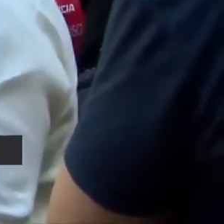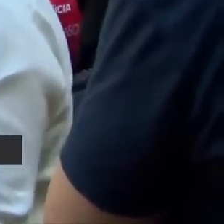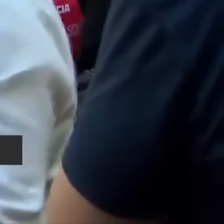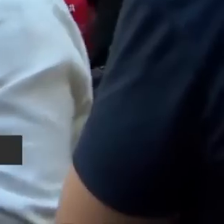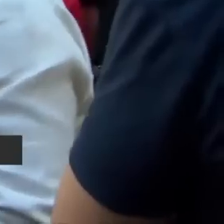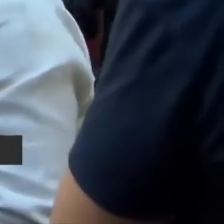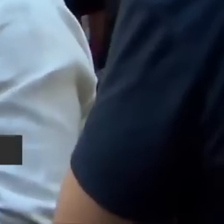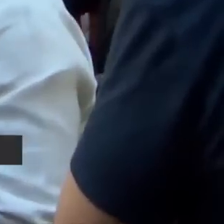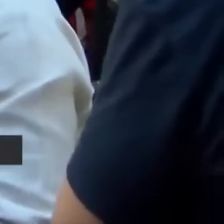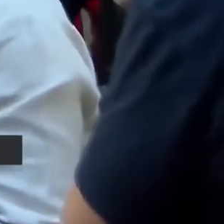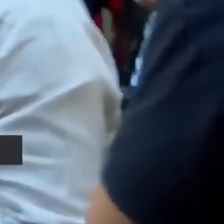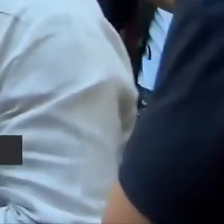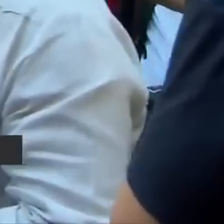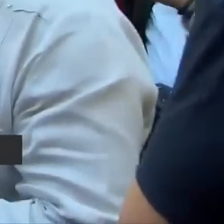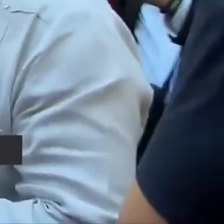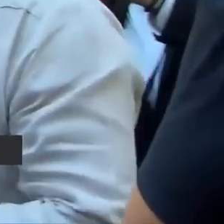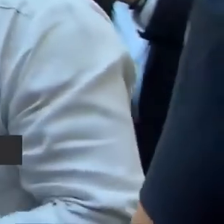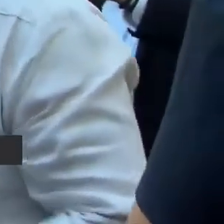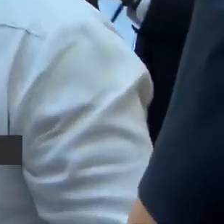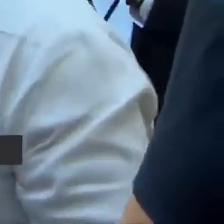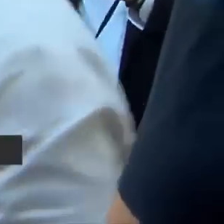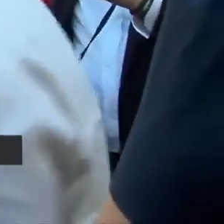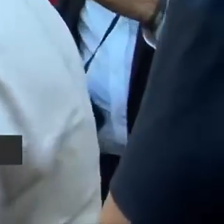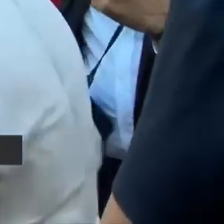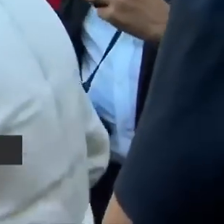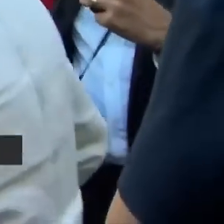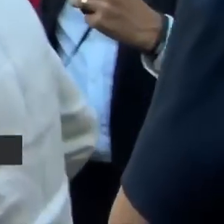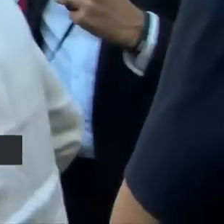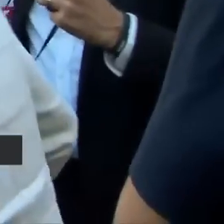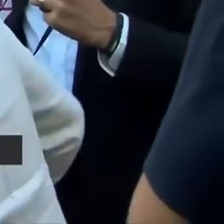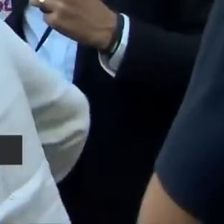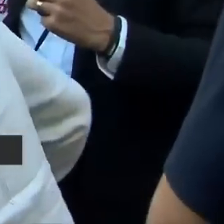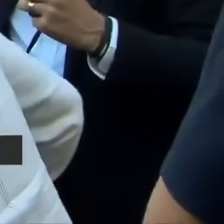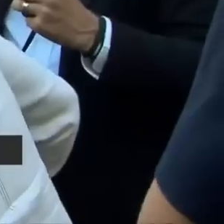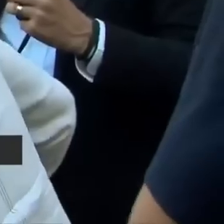Isola a bola, Lula. No GP, né?